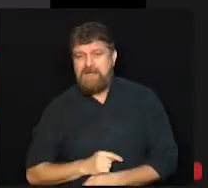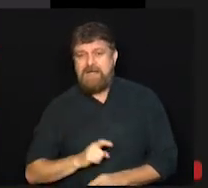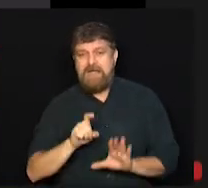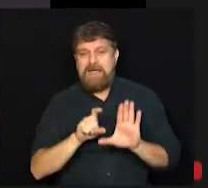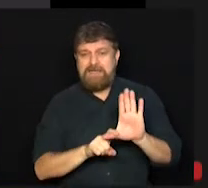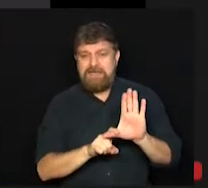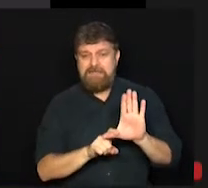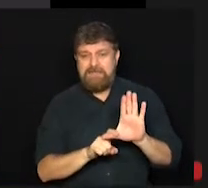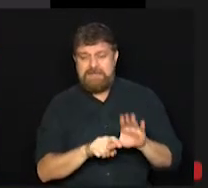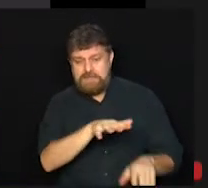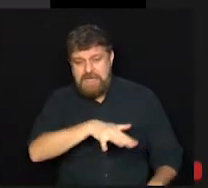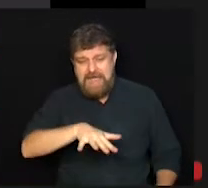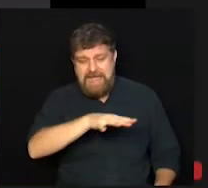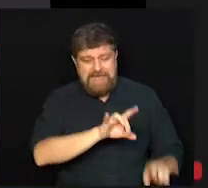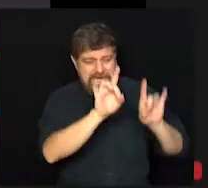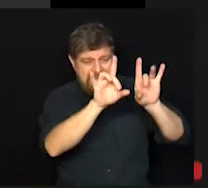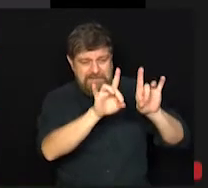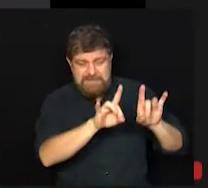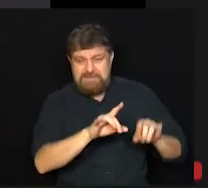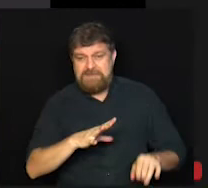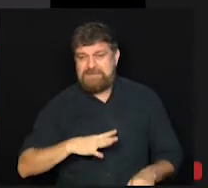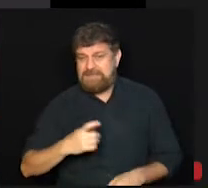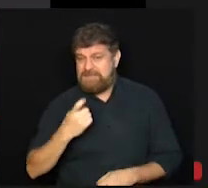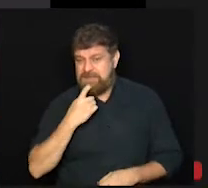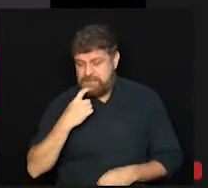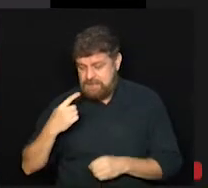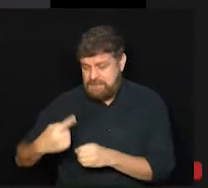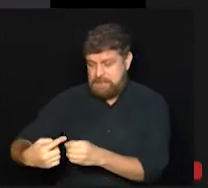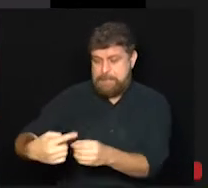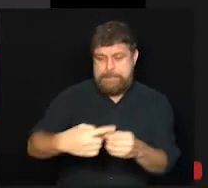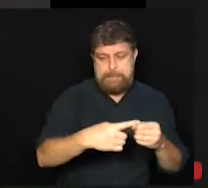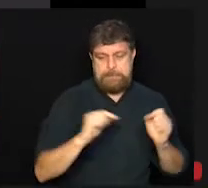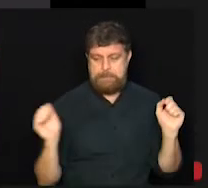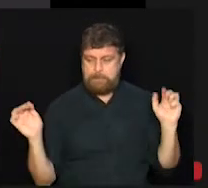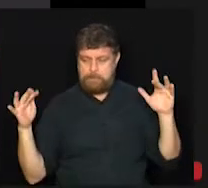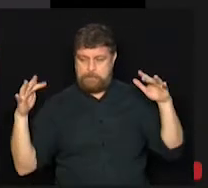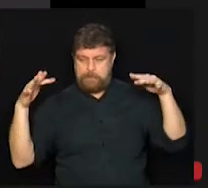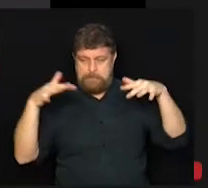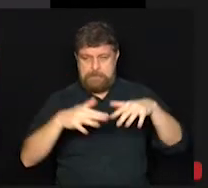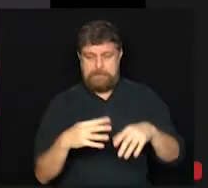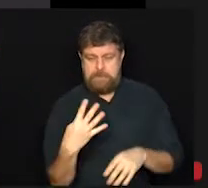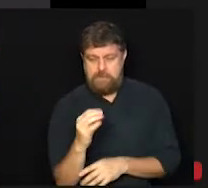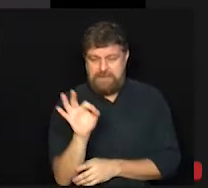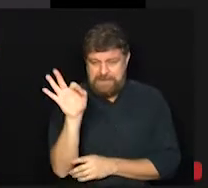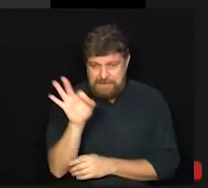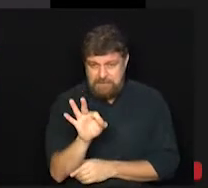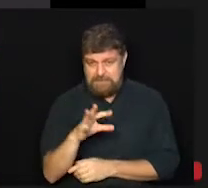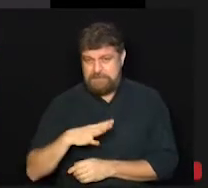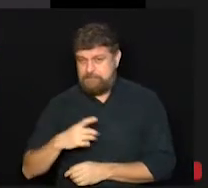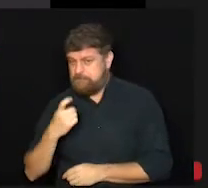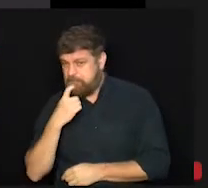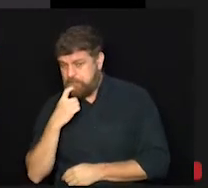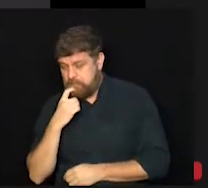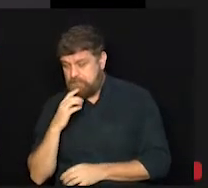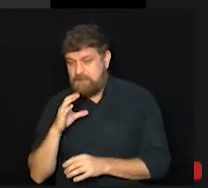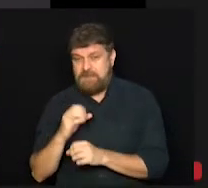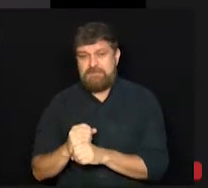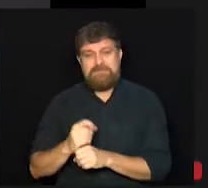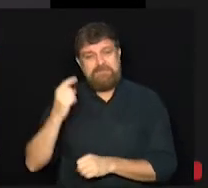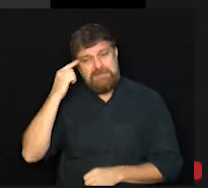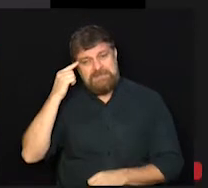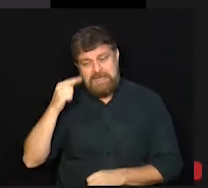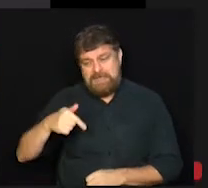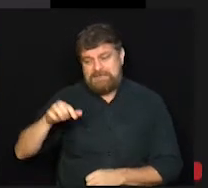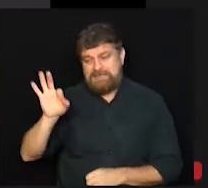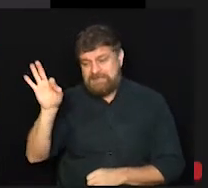de especialidade, ele é Campinas ou é região. Então, pode ser 40% Campinas ou 70% Campinas, depende de qual